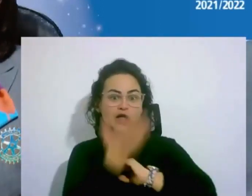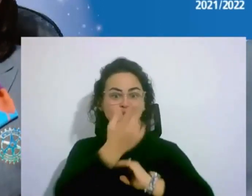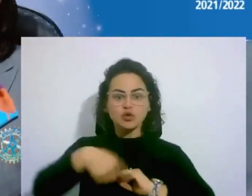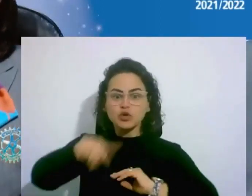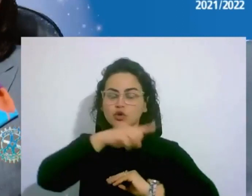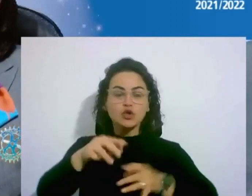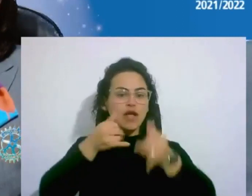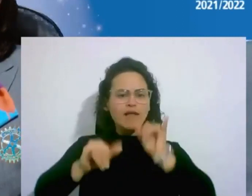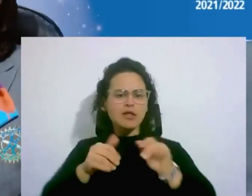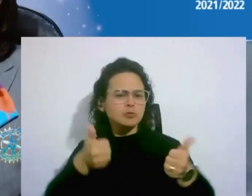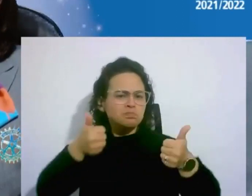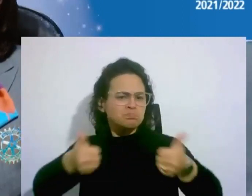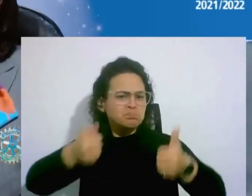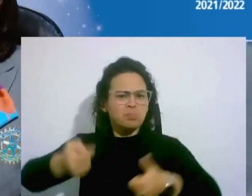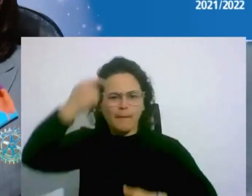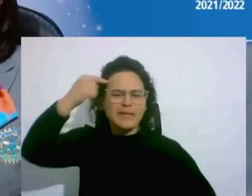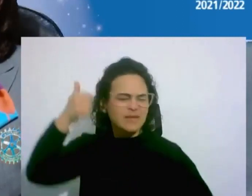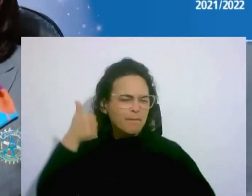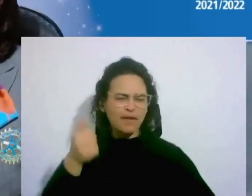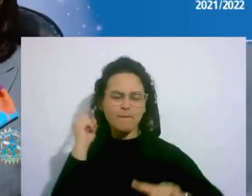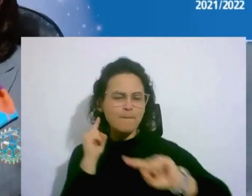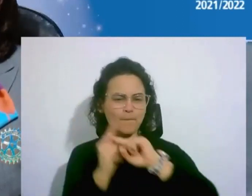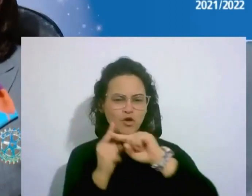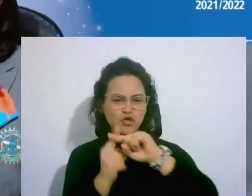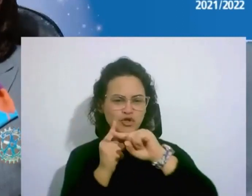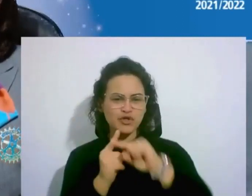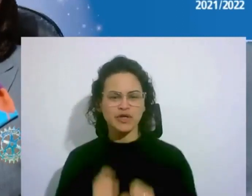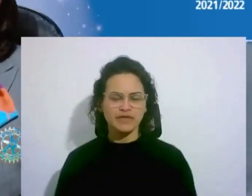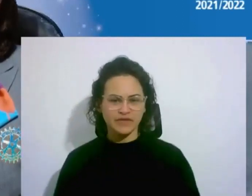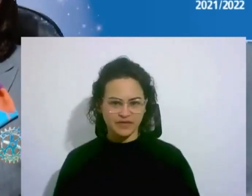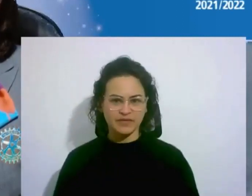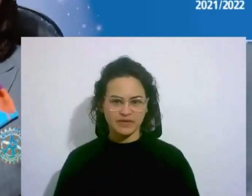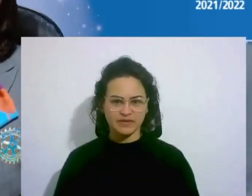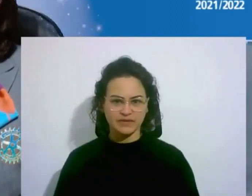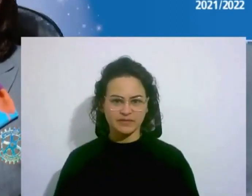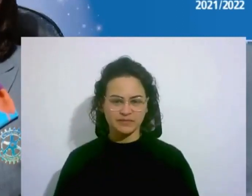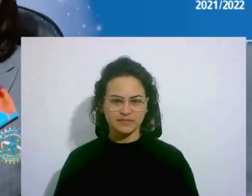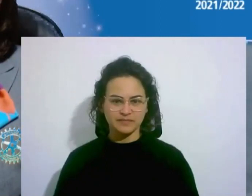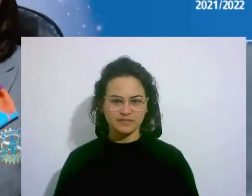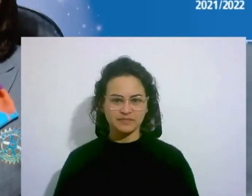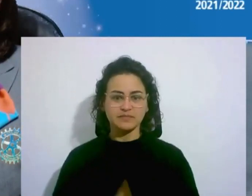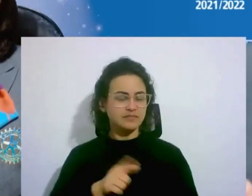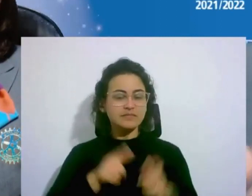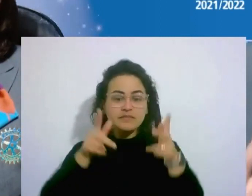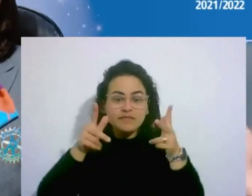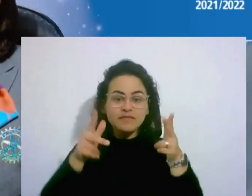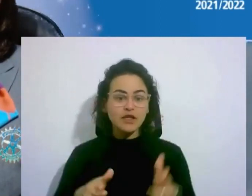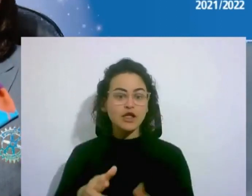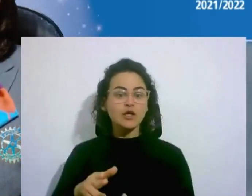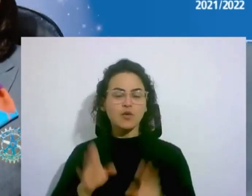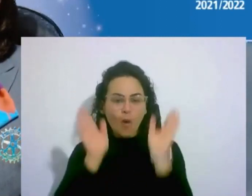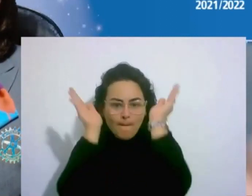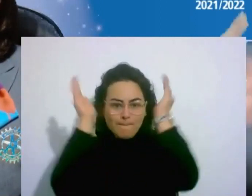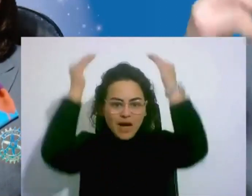Shimuta, para significar como o kipá é usado pelos bispos, pelos papas. Nós temos